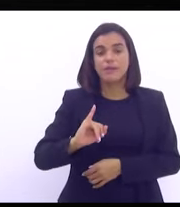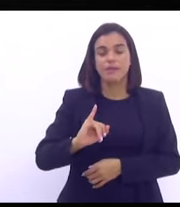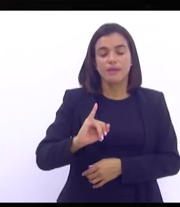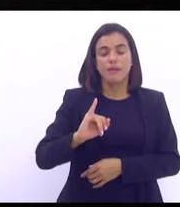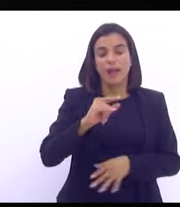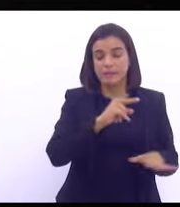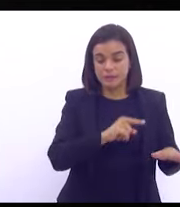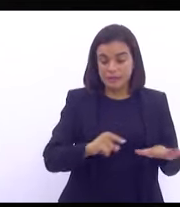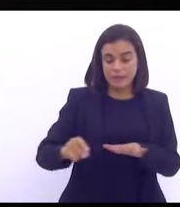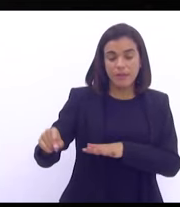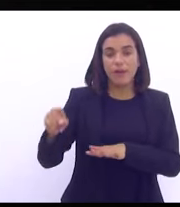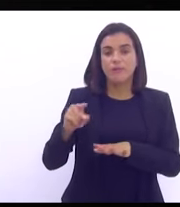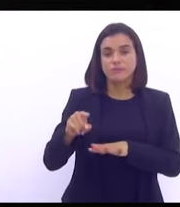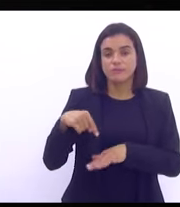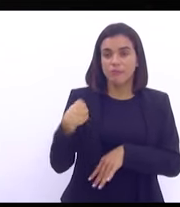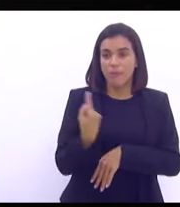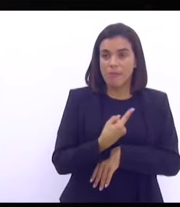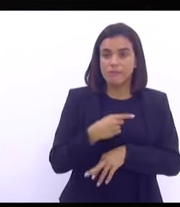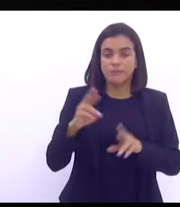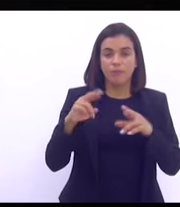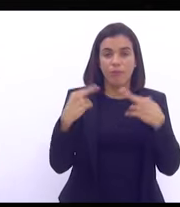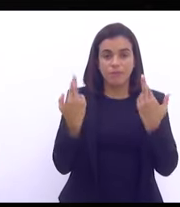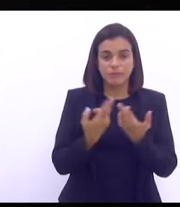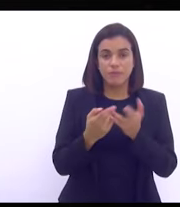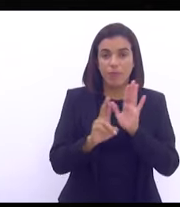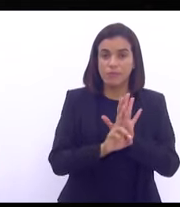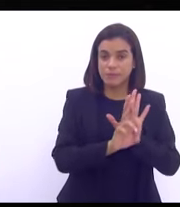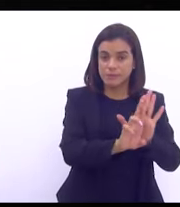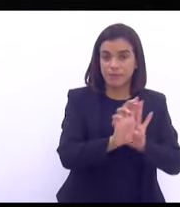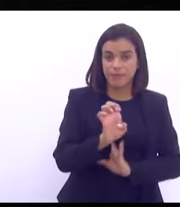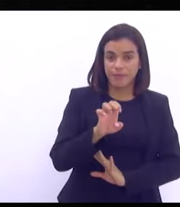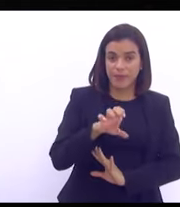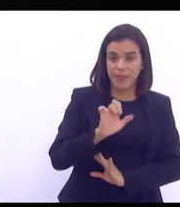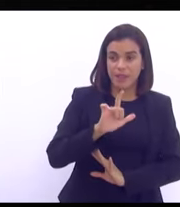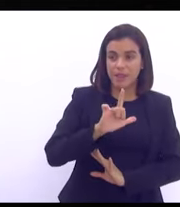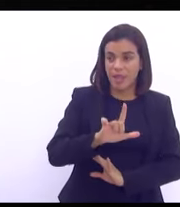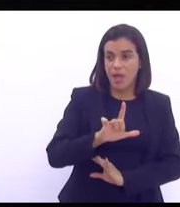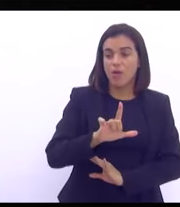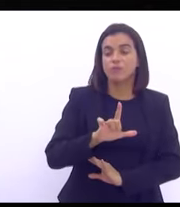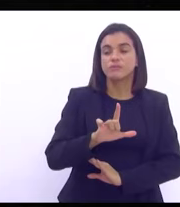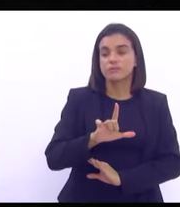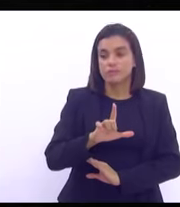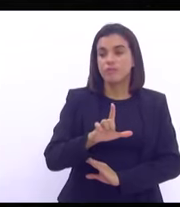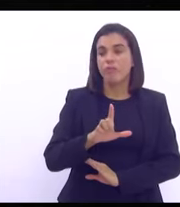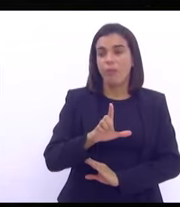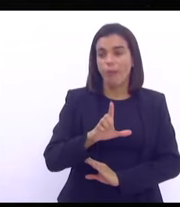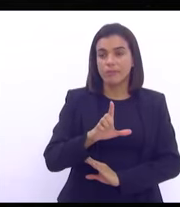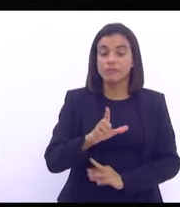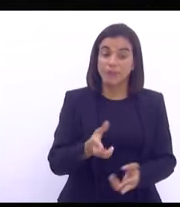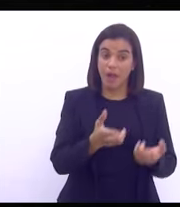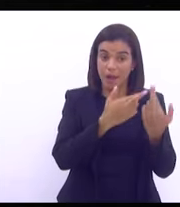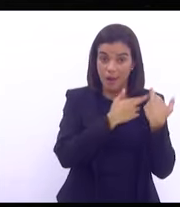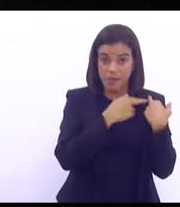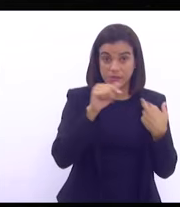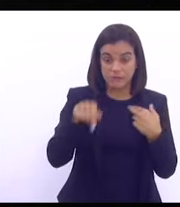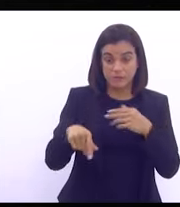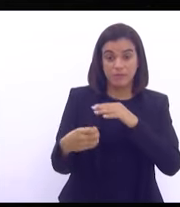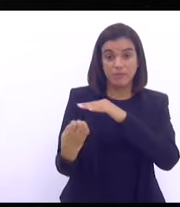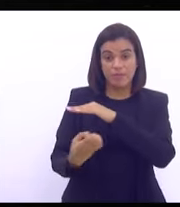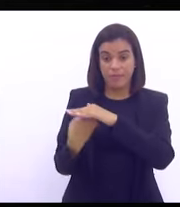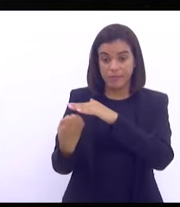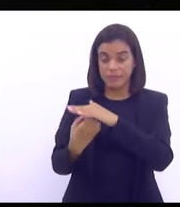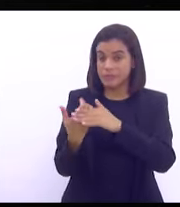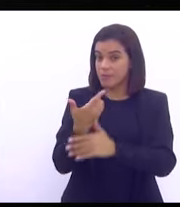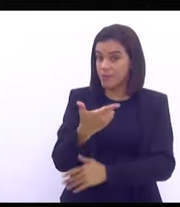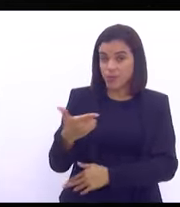semana que vem, vamos ouvir os representantes da Enel, que vem essa casa aqui, que a responsabilidade é dessa empresa, que não